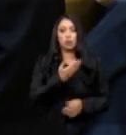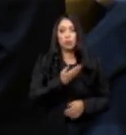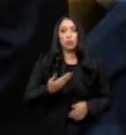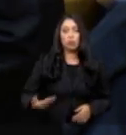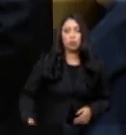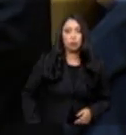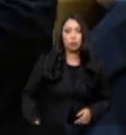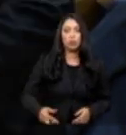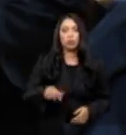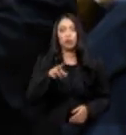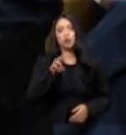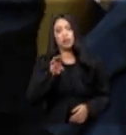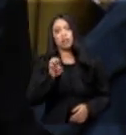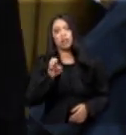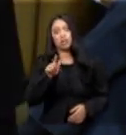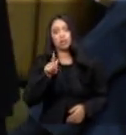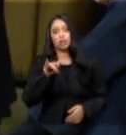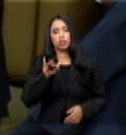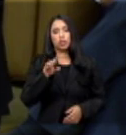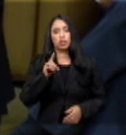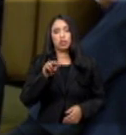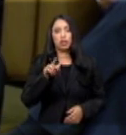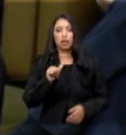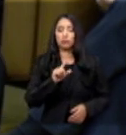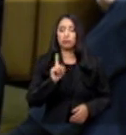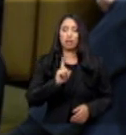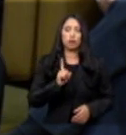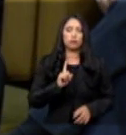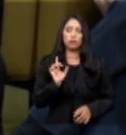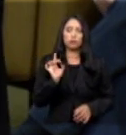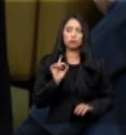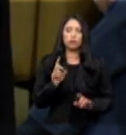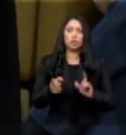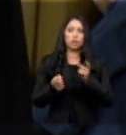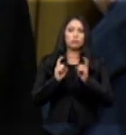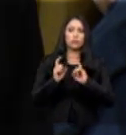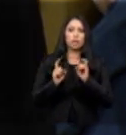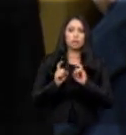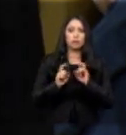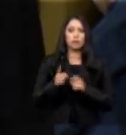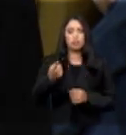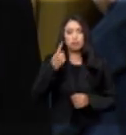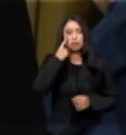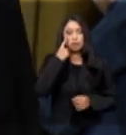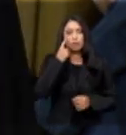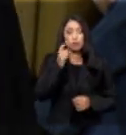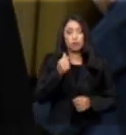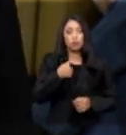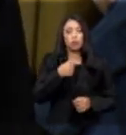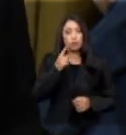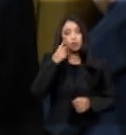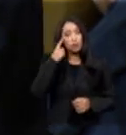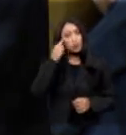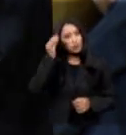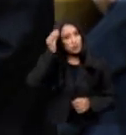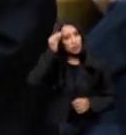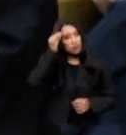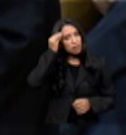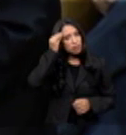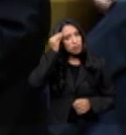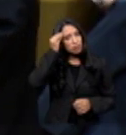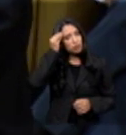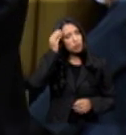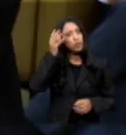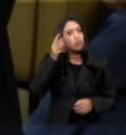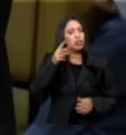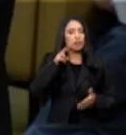regional, fala em interesse da administração. E o que eu venho defender é uma releitura especificamente